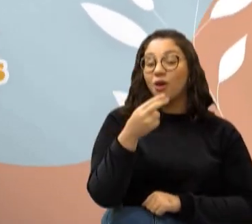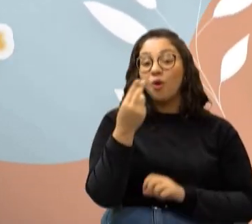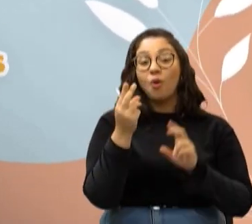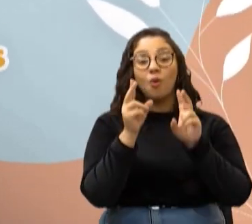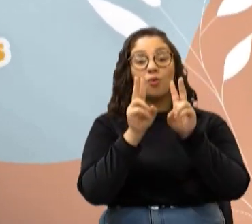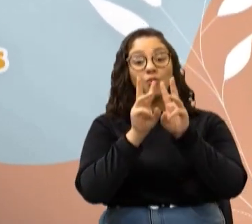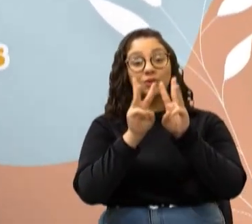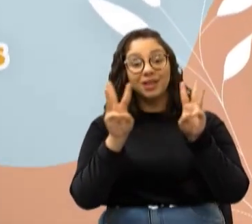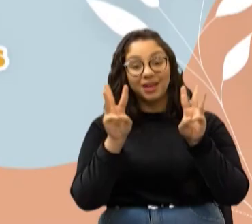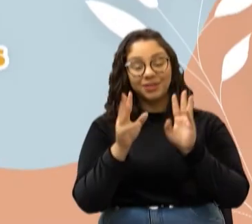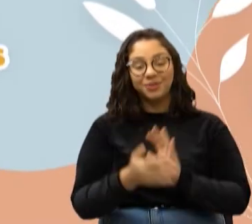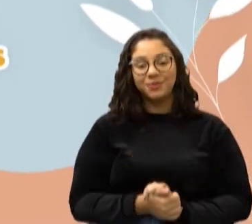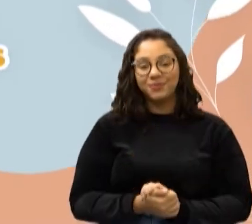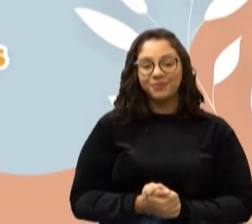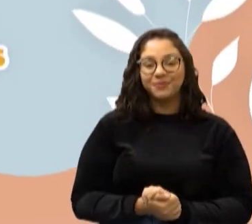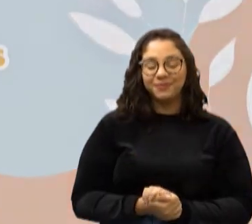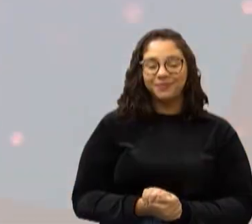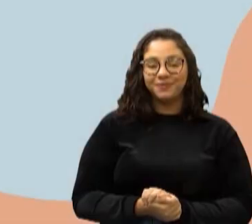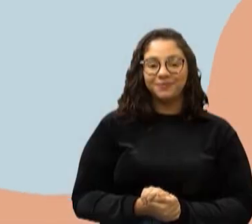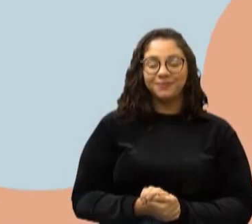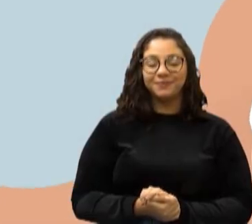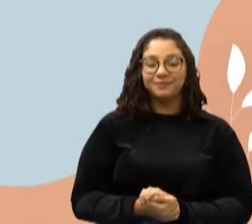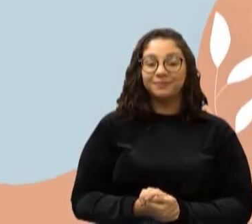Instagram ou site.